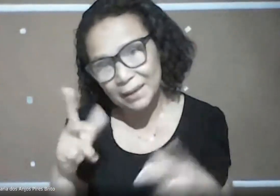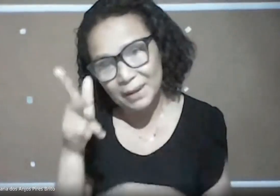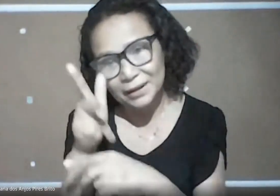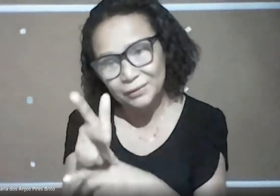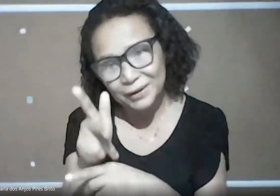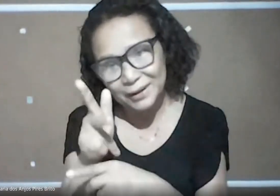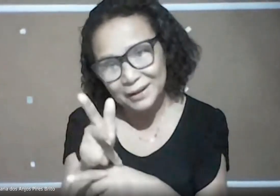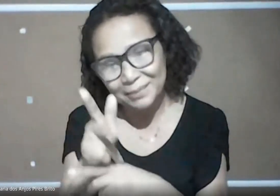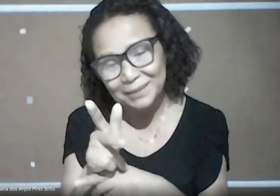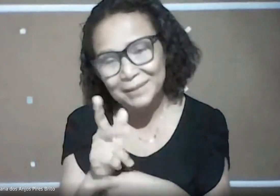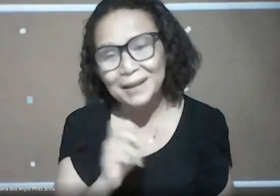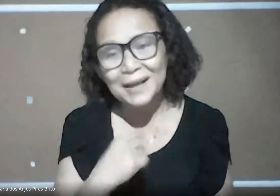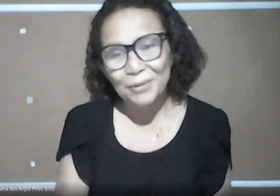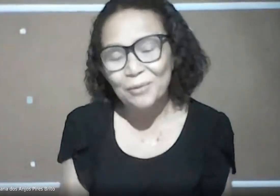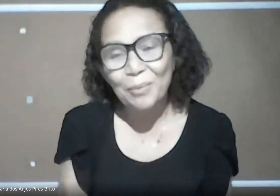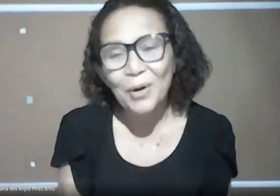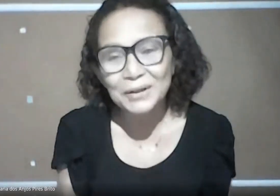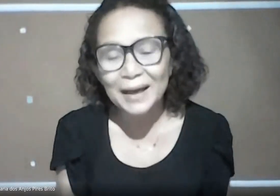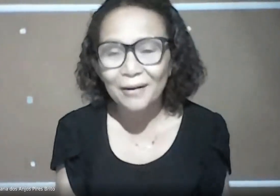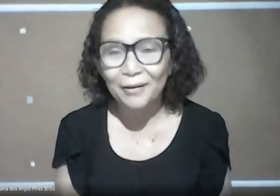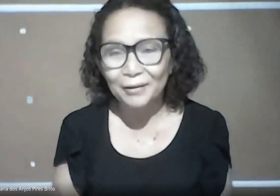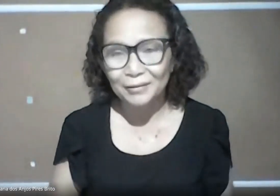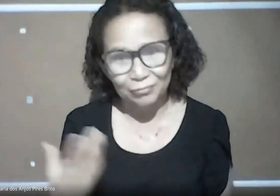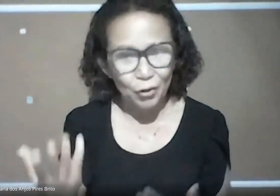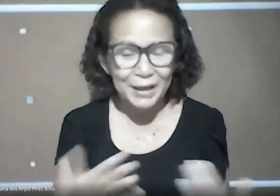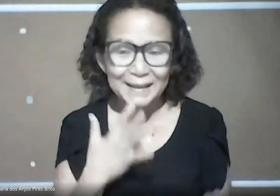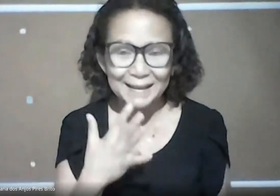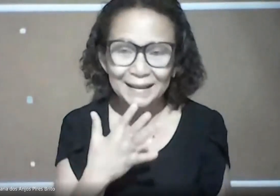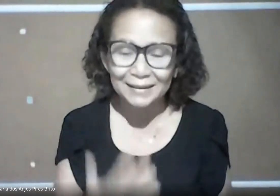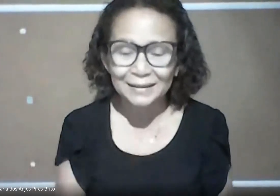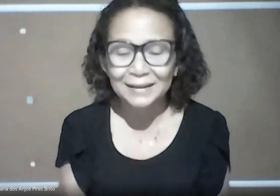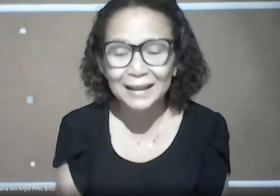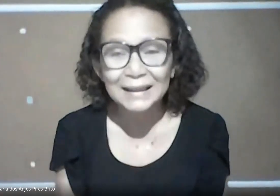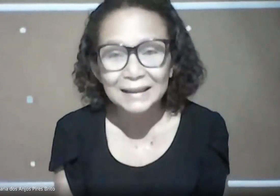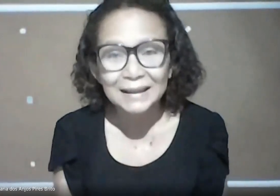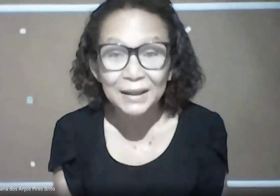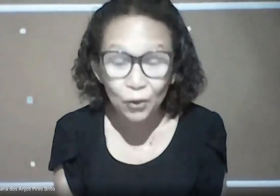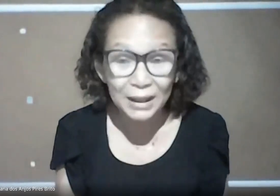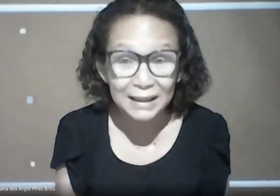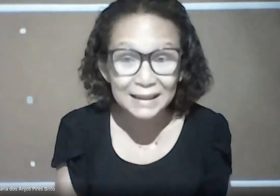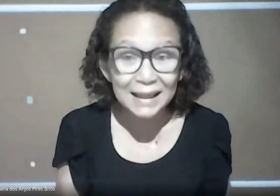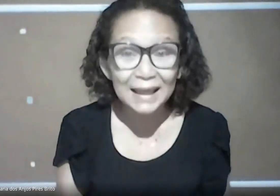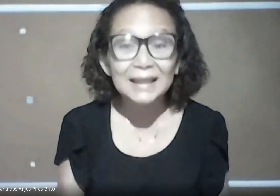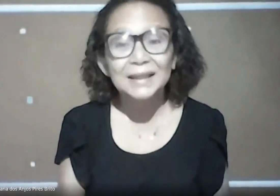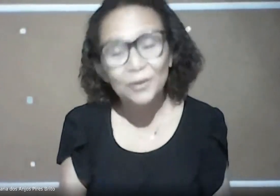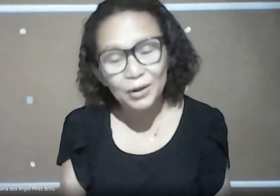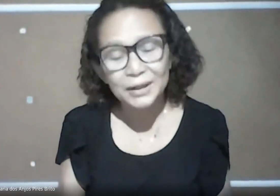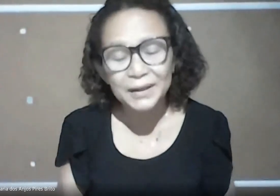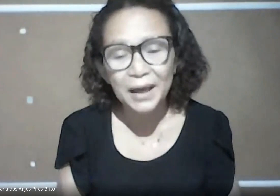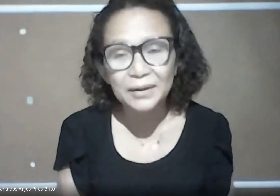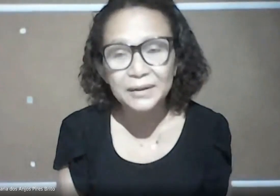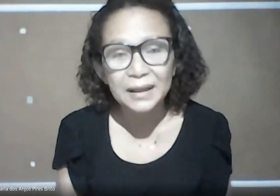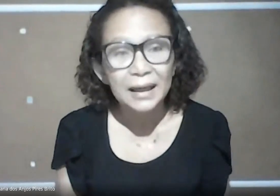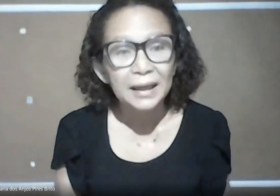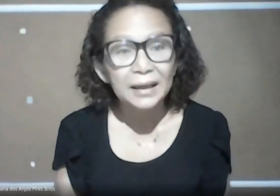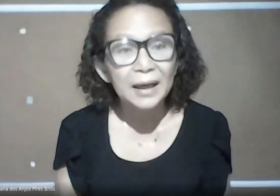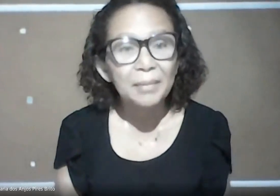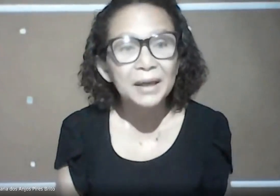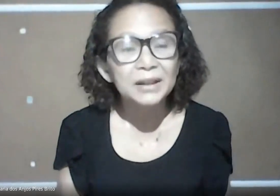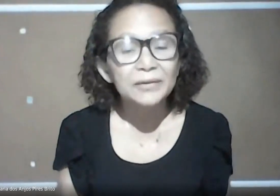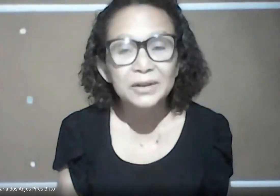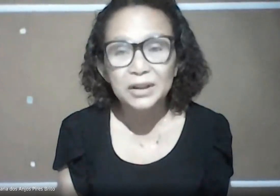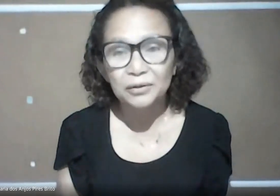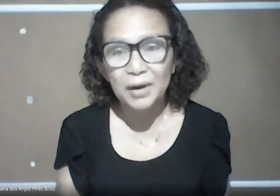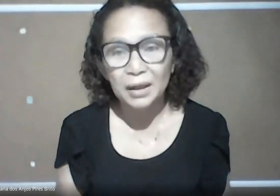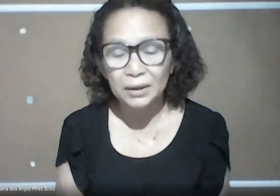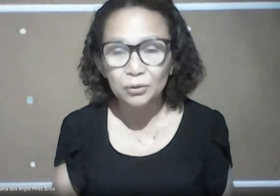abrir as câmeras de vocês também, para que eu possa conhecê-los, né? E conhecê-las e conhecê-los. E